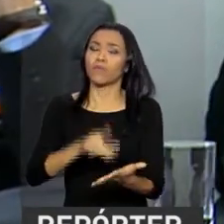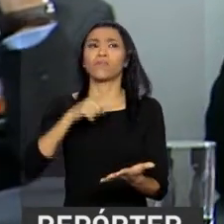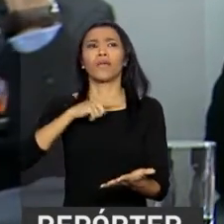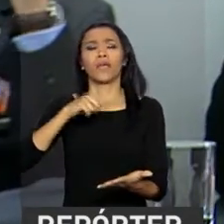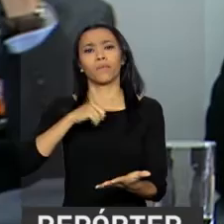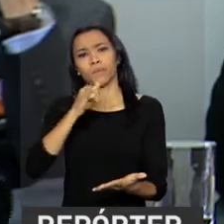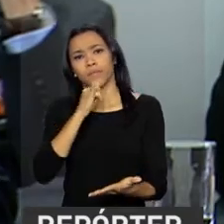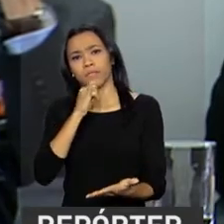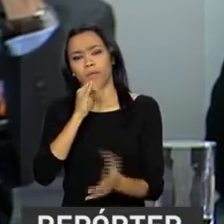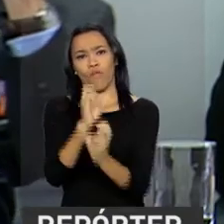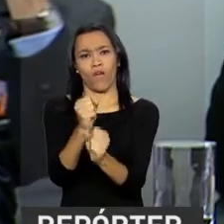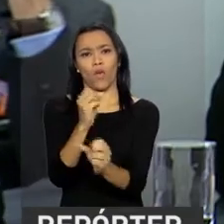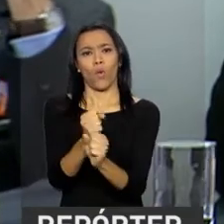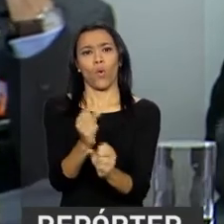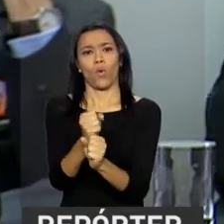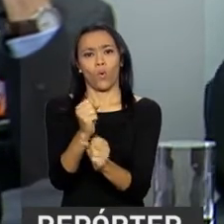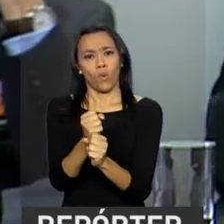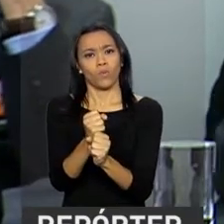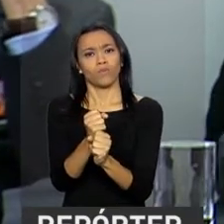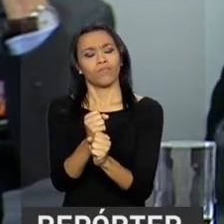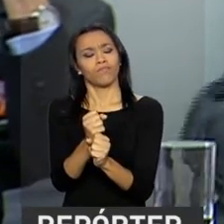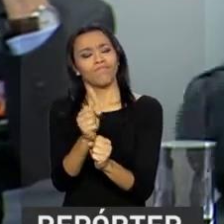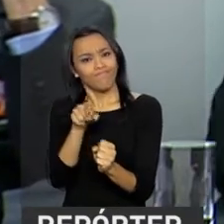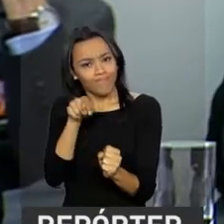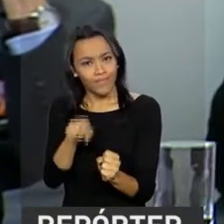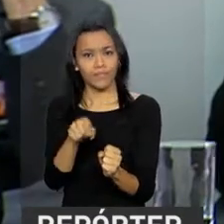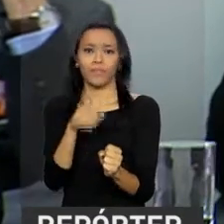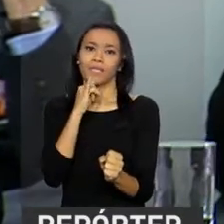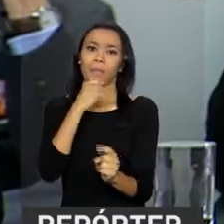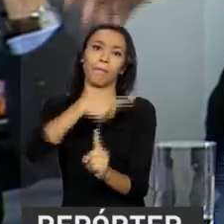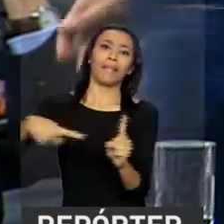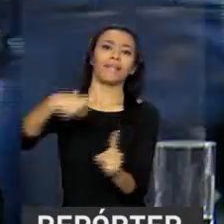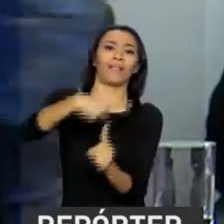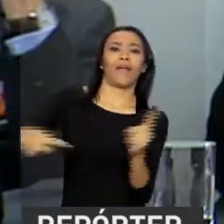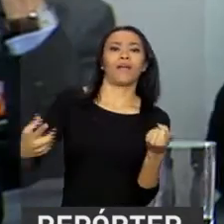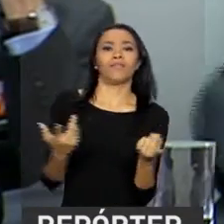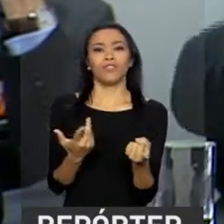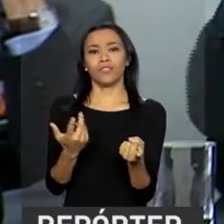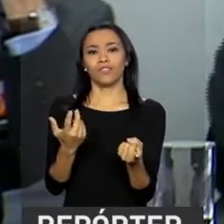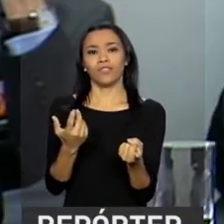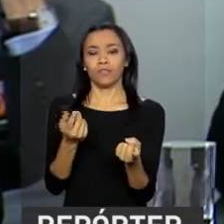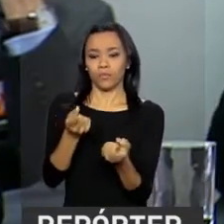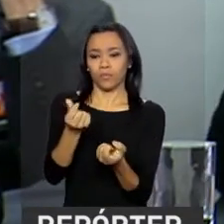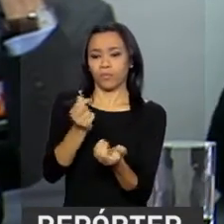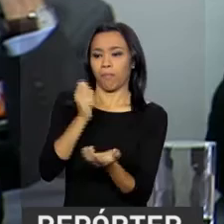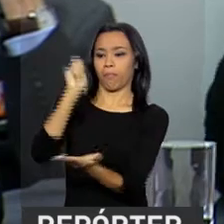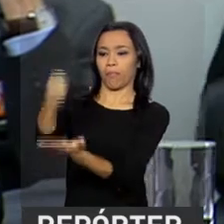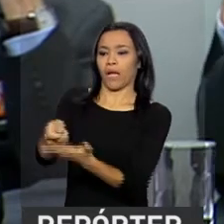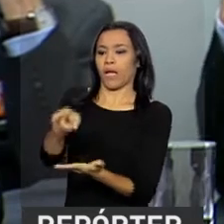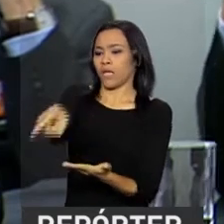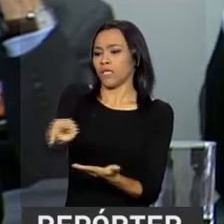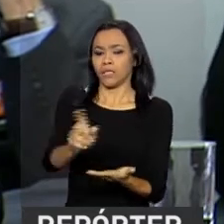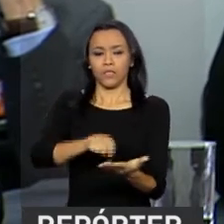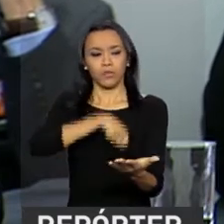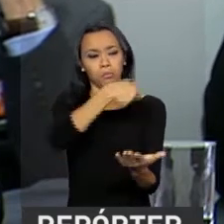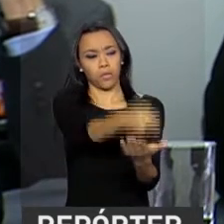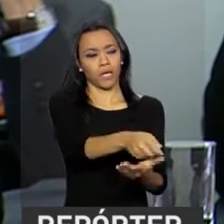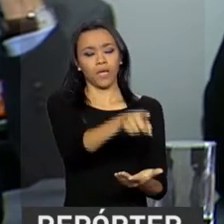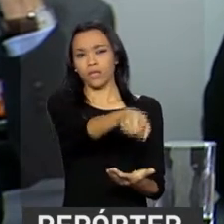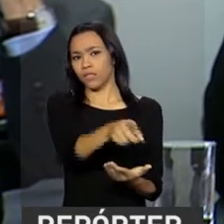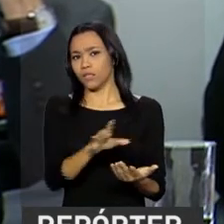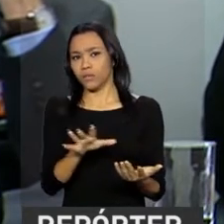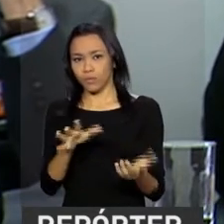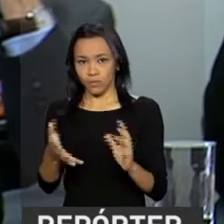de X para gastar. Nós podemos gastar metade de X para a despesa A, dois terços, o quanto